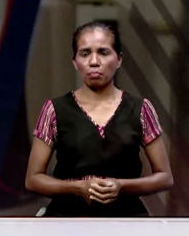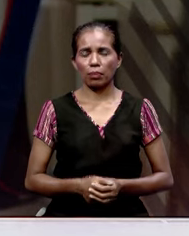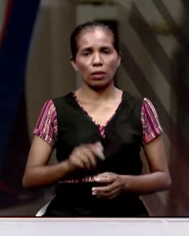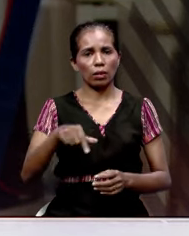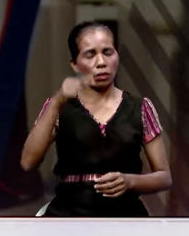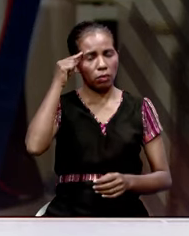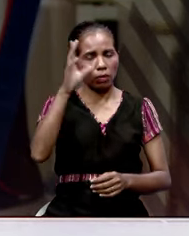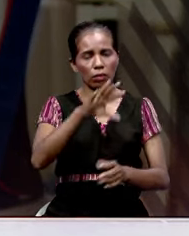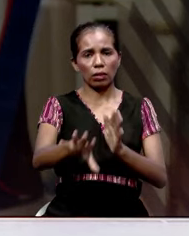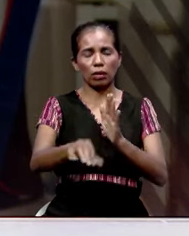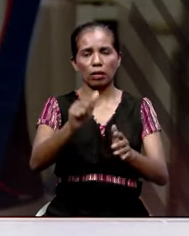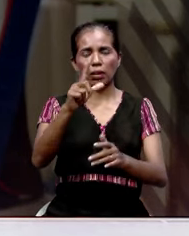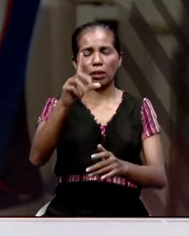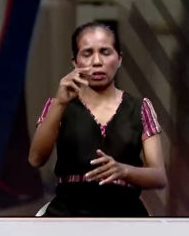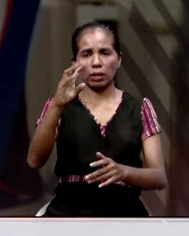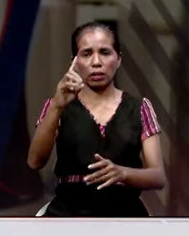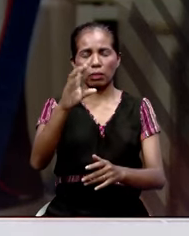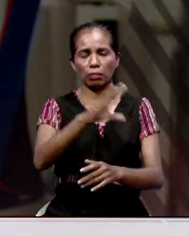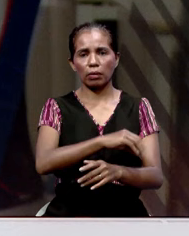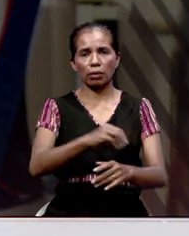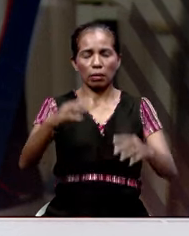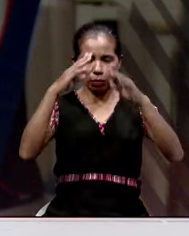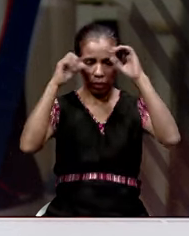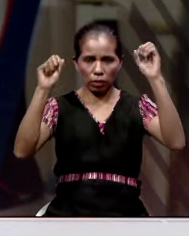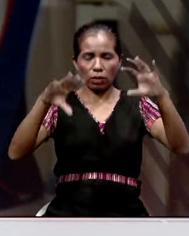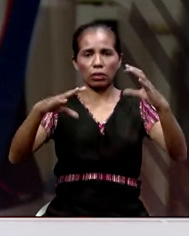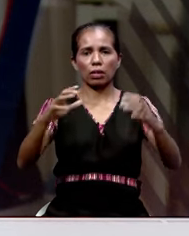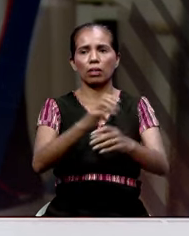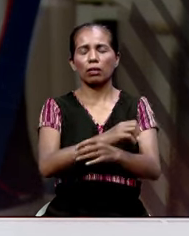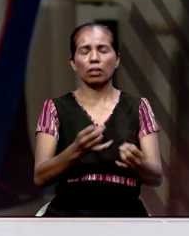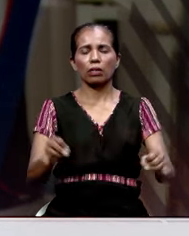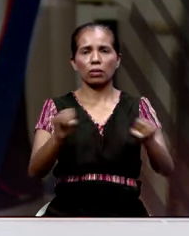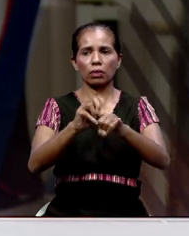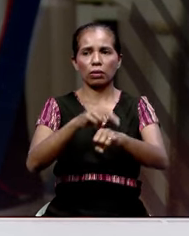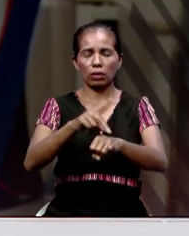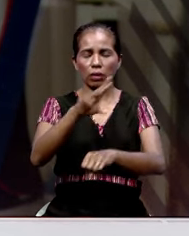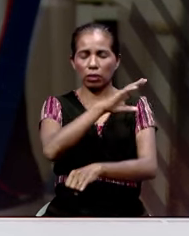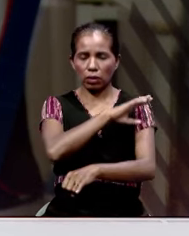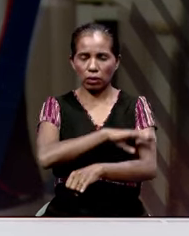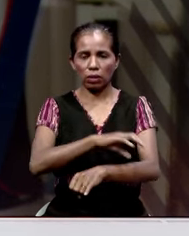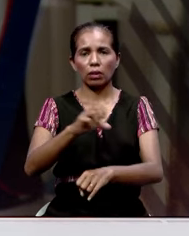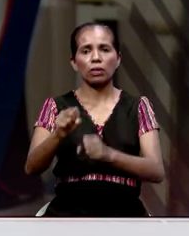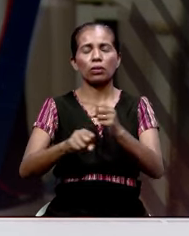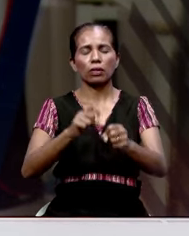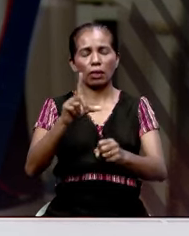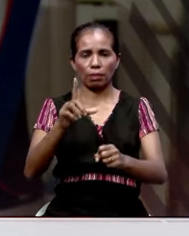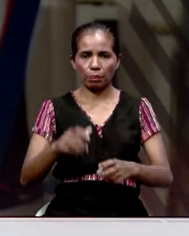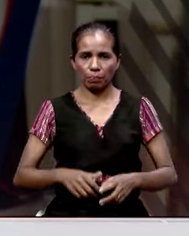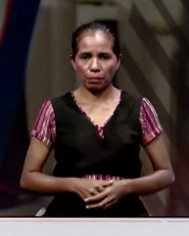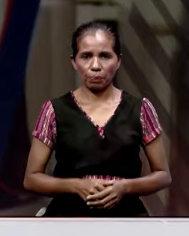governo nomeia Arlindo Pinto para presidente do Conselho de Administração do Instituto Nacional de Segurança Social.